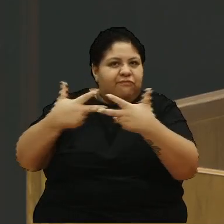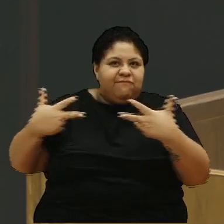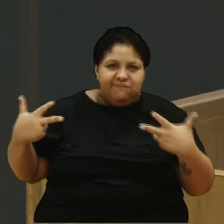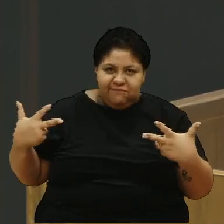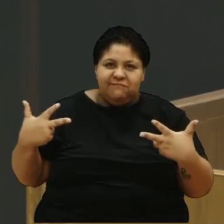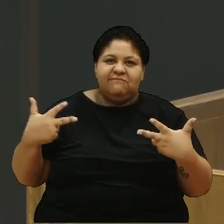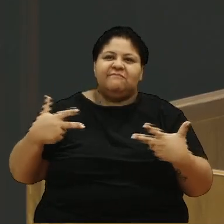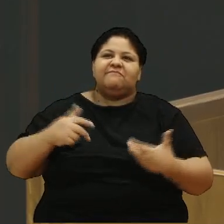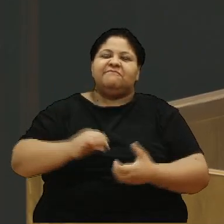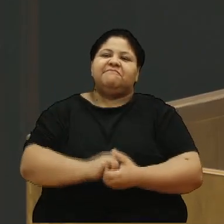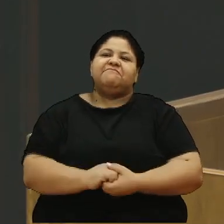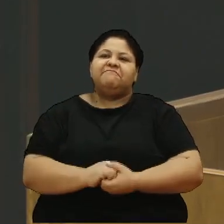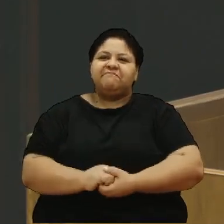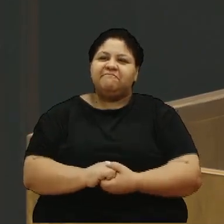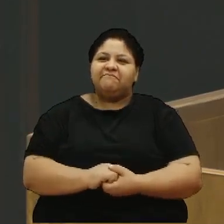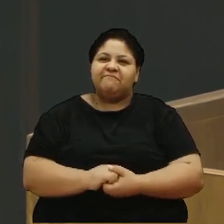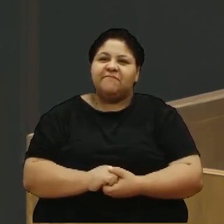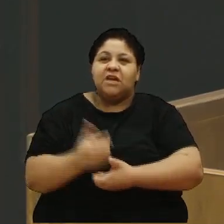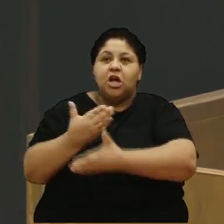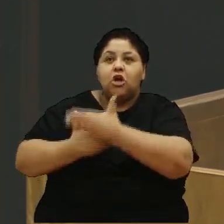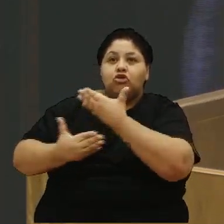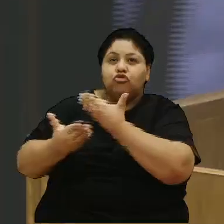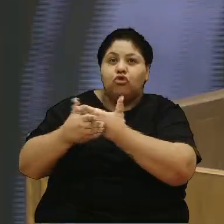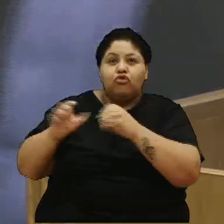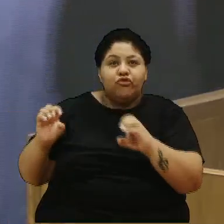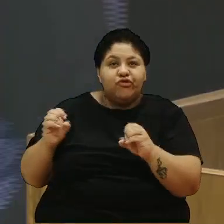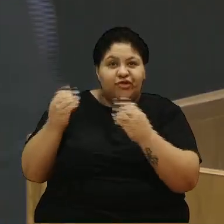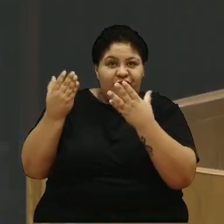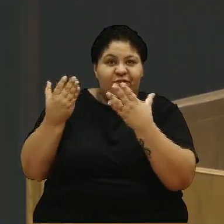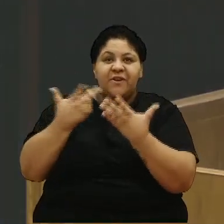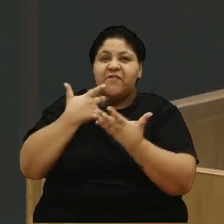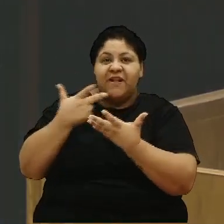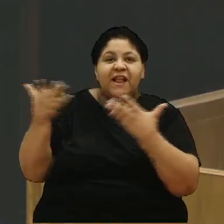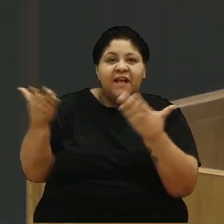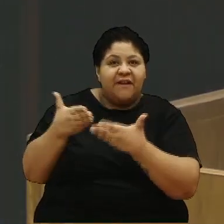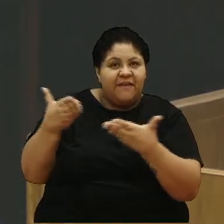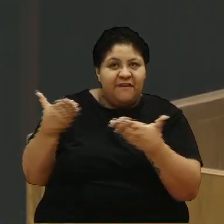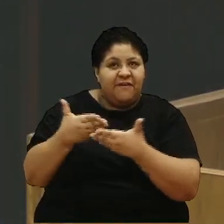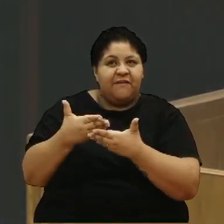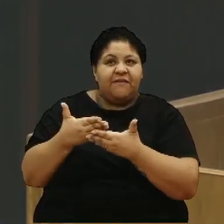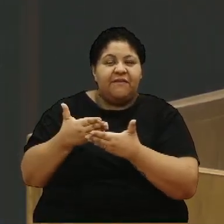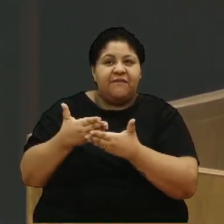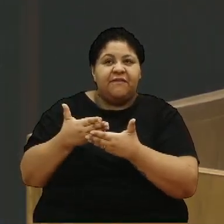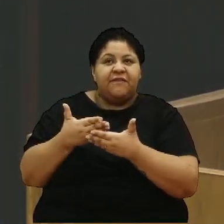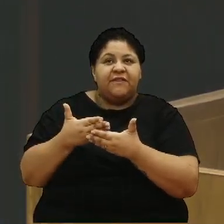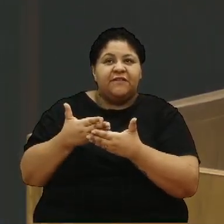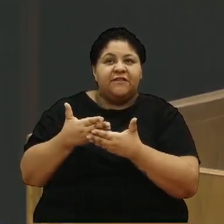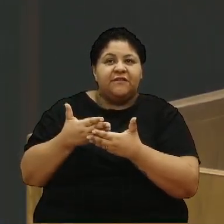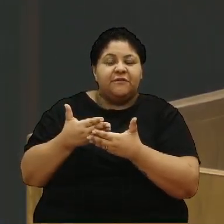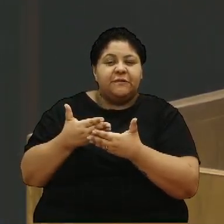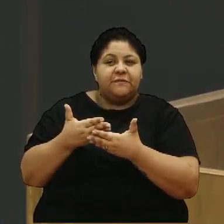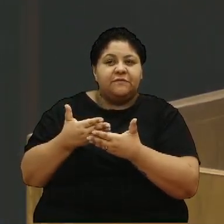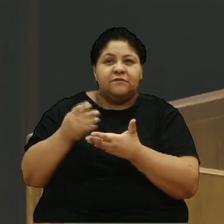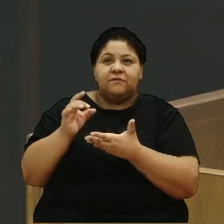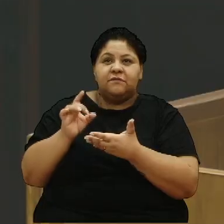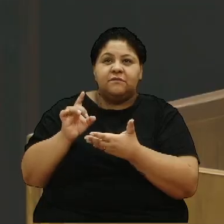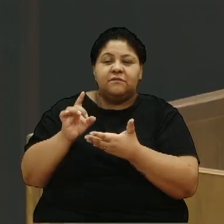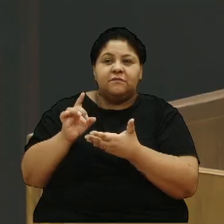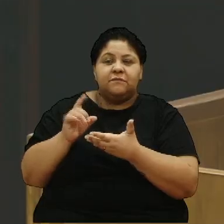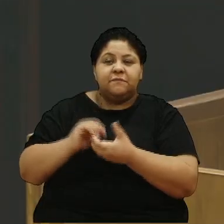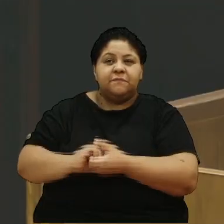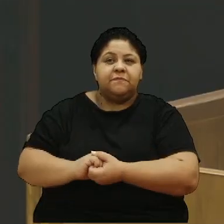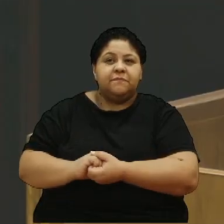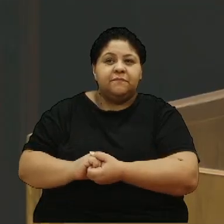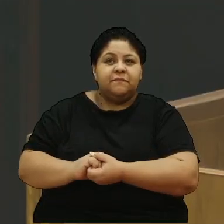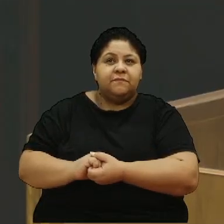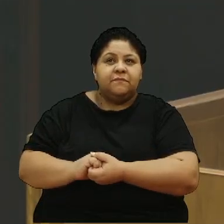brinquedos e artigos em geral. Todos esses eventos que eu acabei de falar, eles são canalizados absolutamente e integralmente